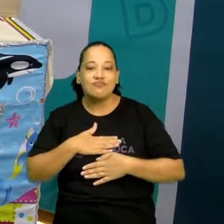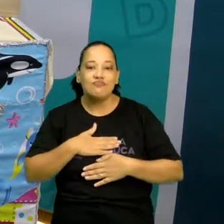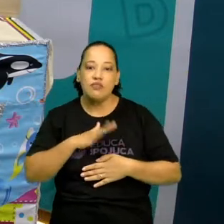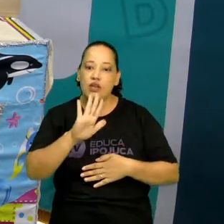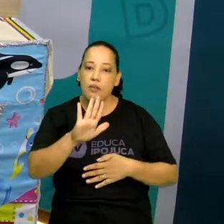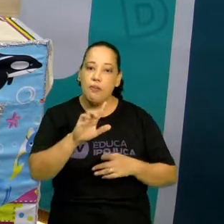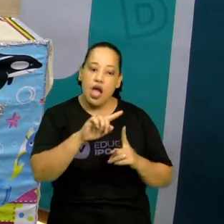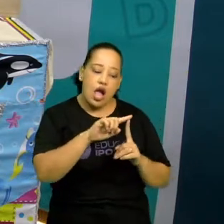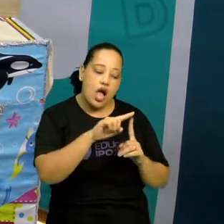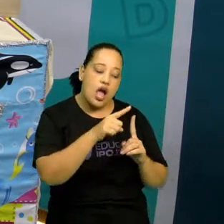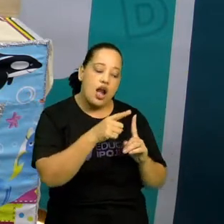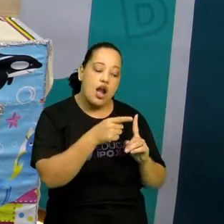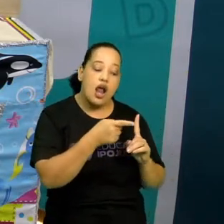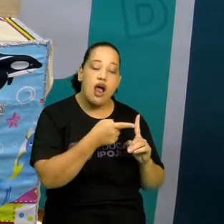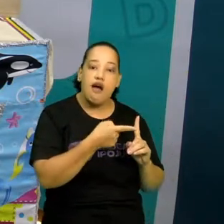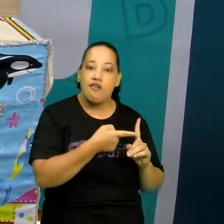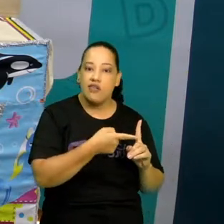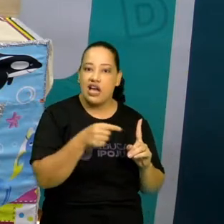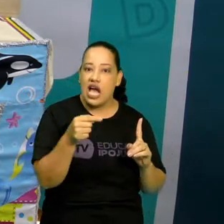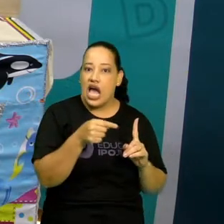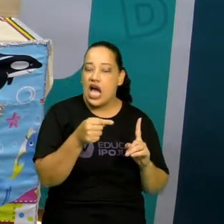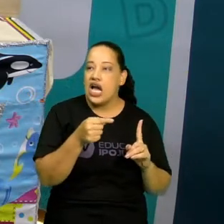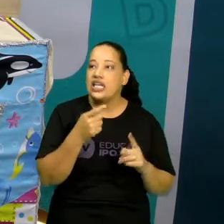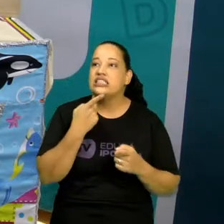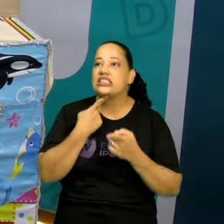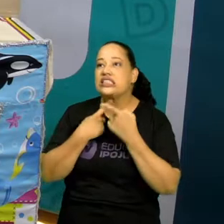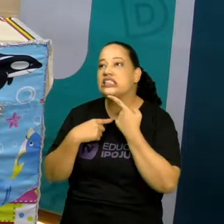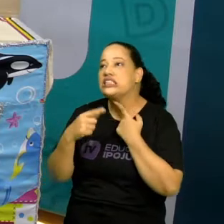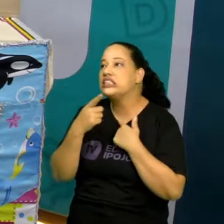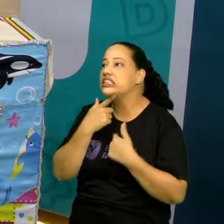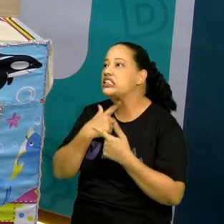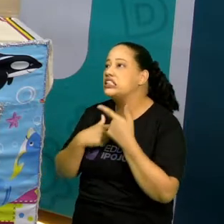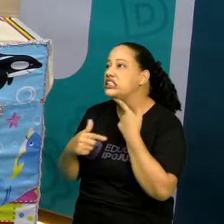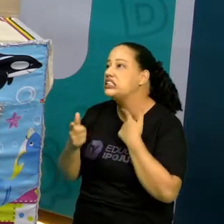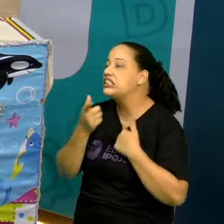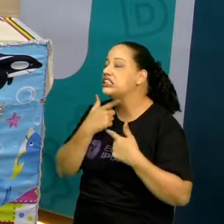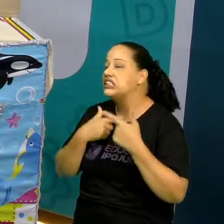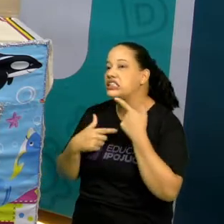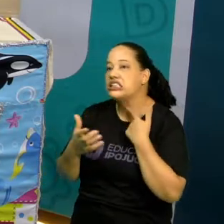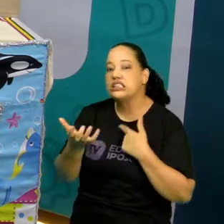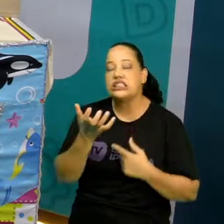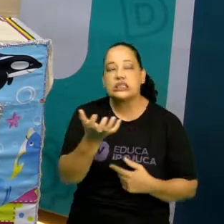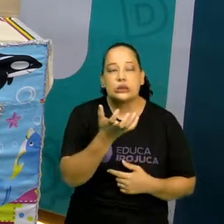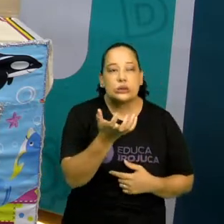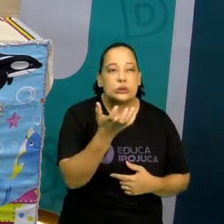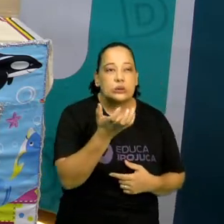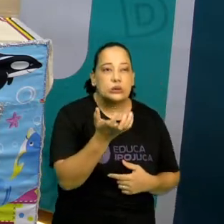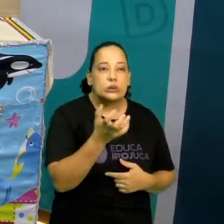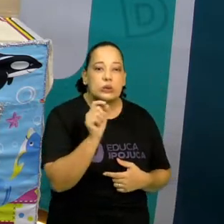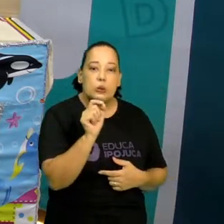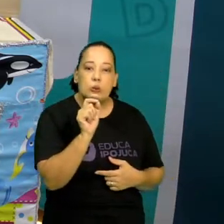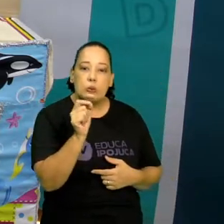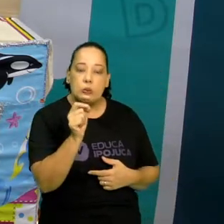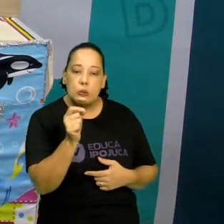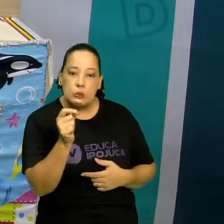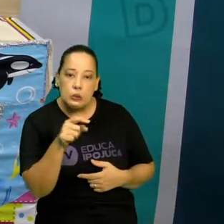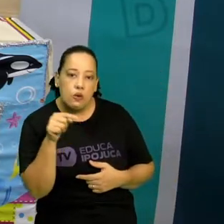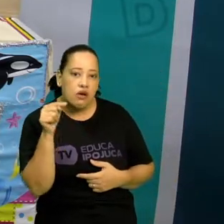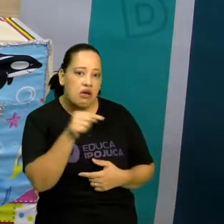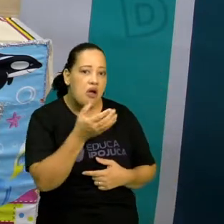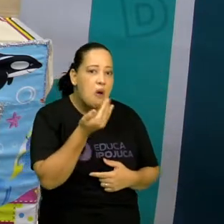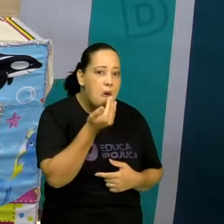a gravidez já sente um desejo enorme uma de comer um rabanete